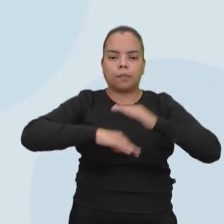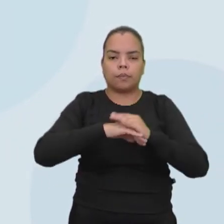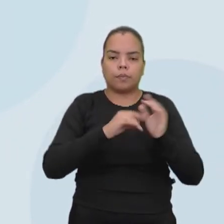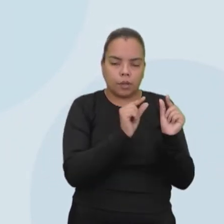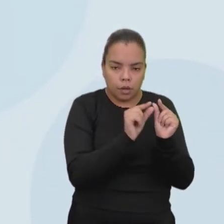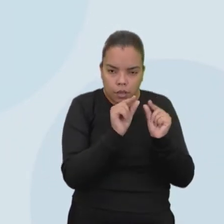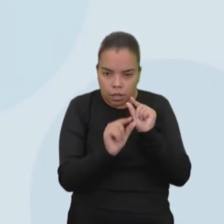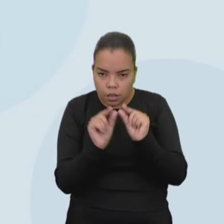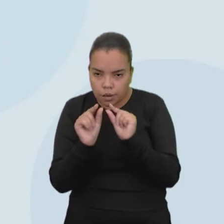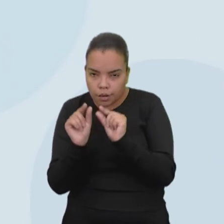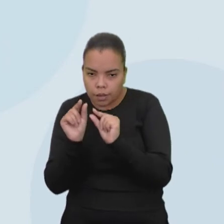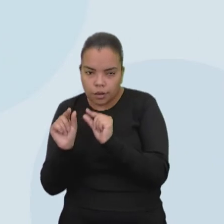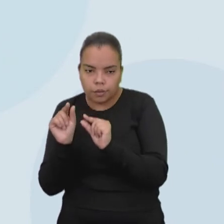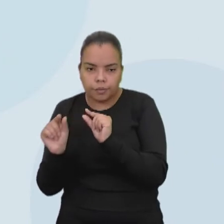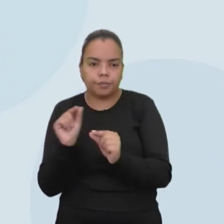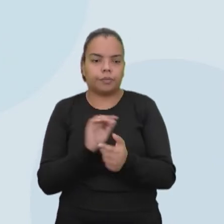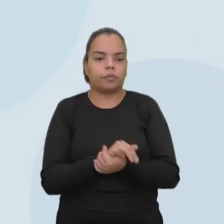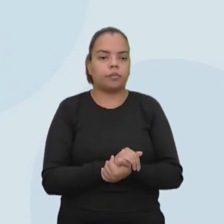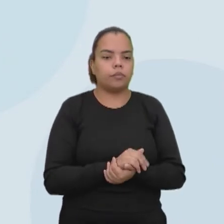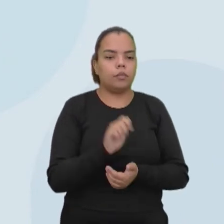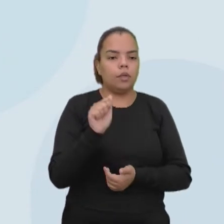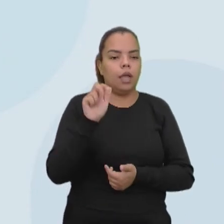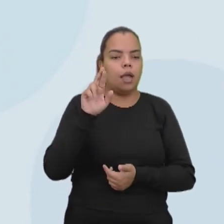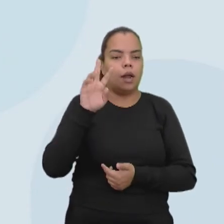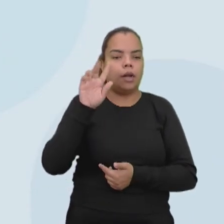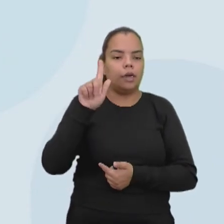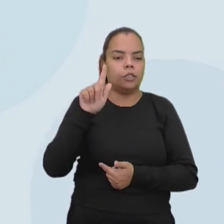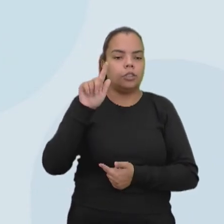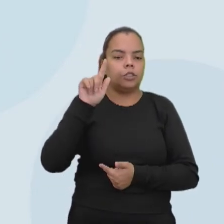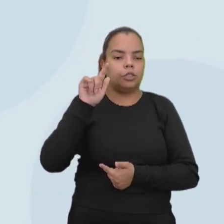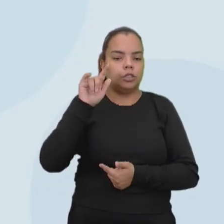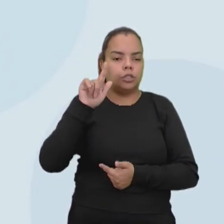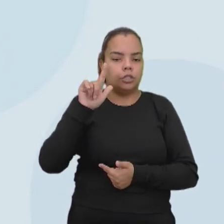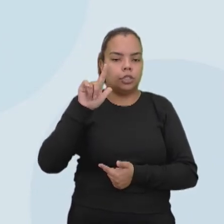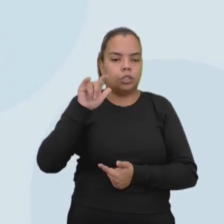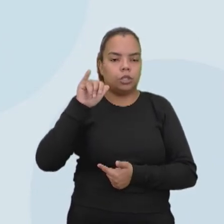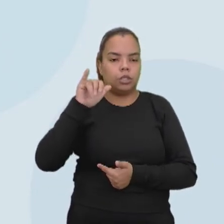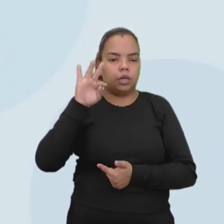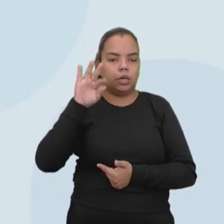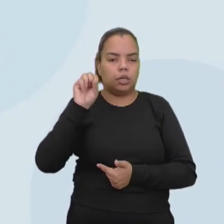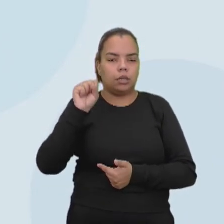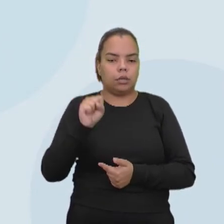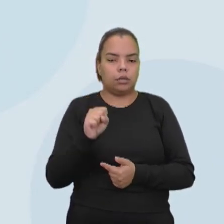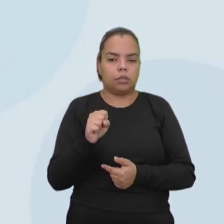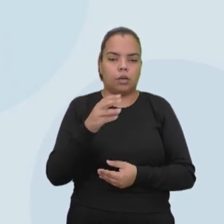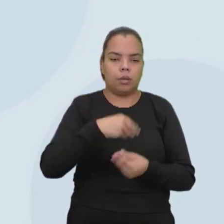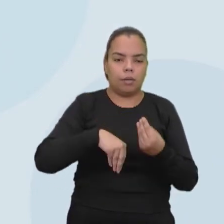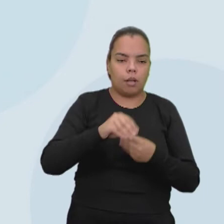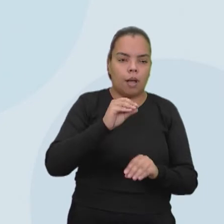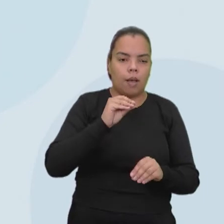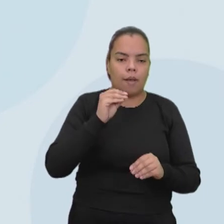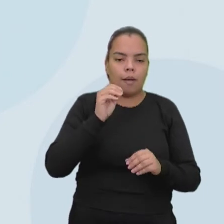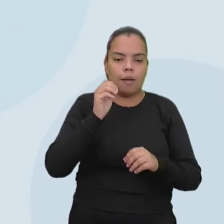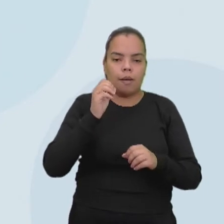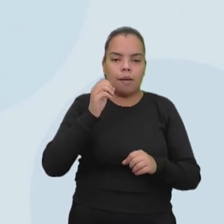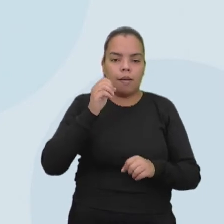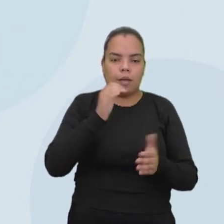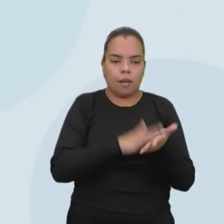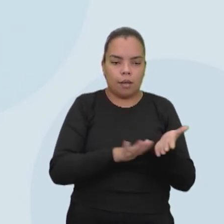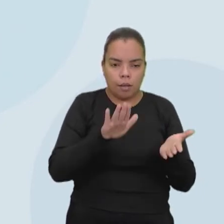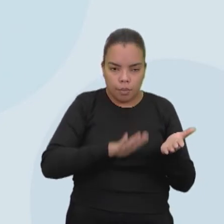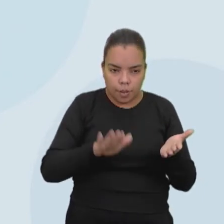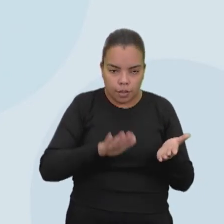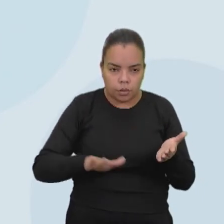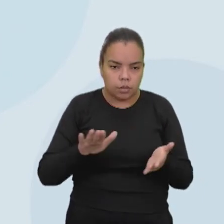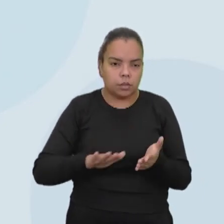e miúdo para concreto. Os argilitos e calcários, matéria-prima para a produção de clinker, que é